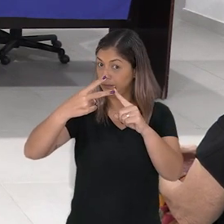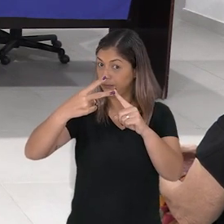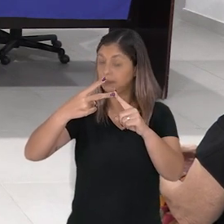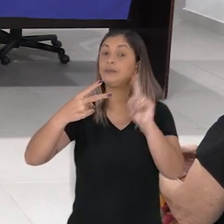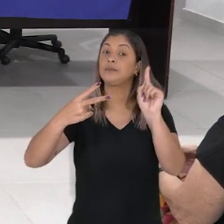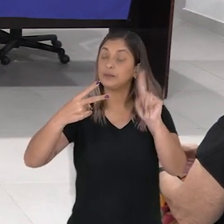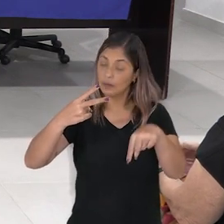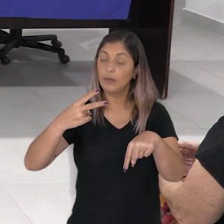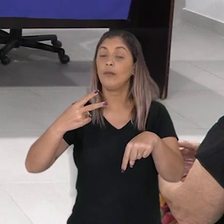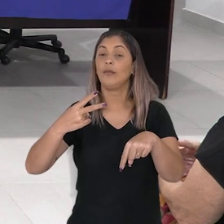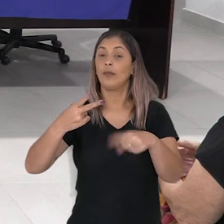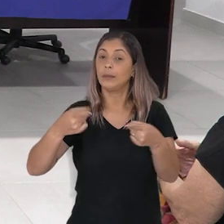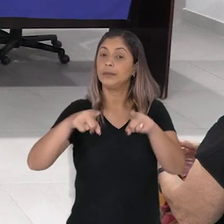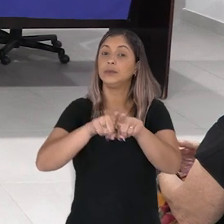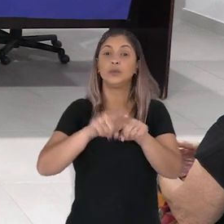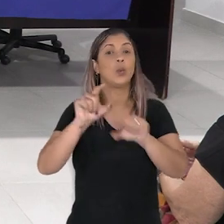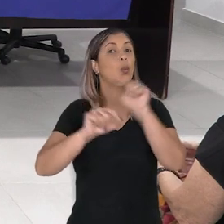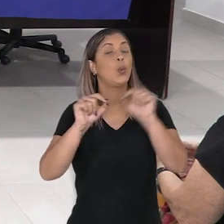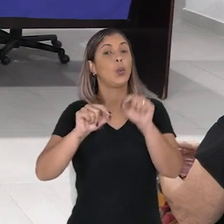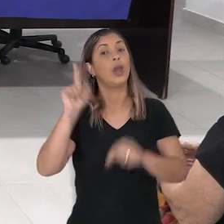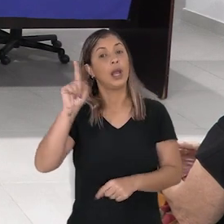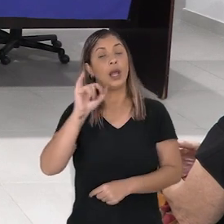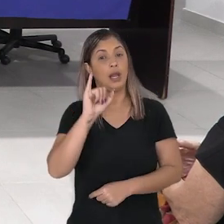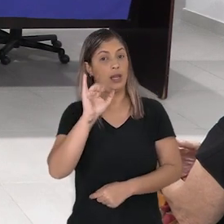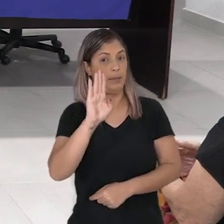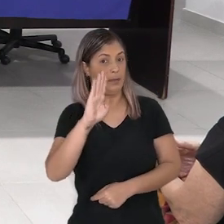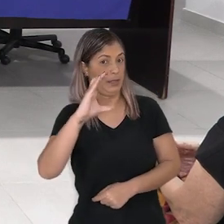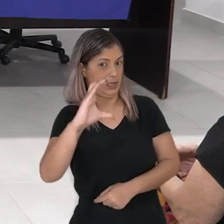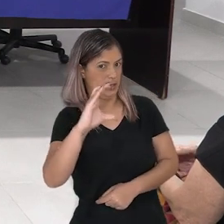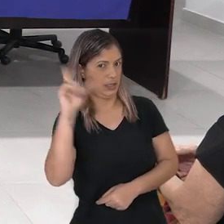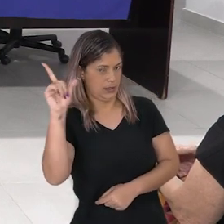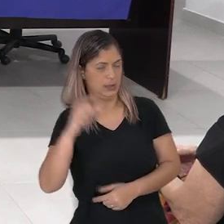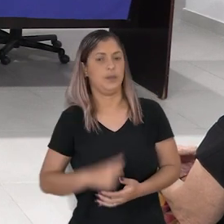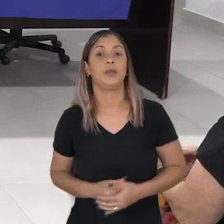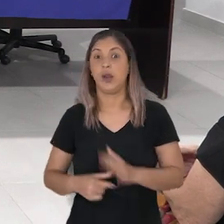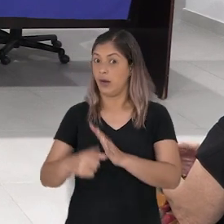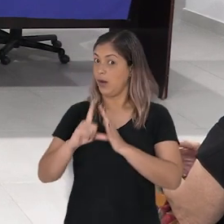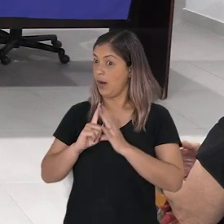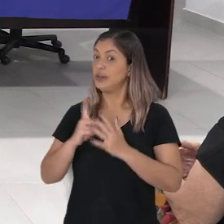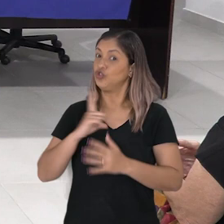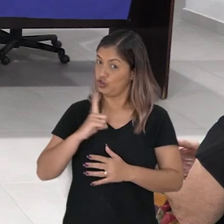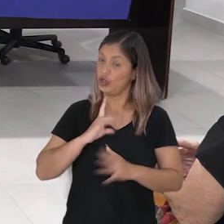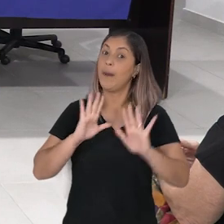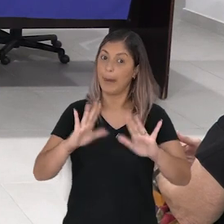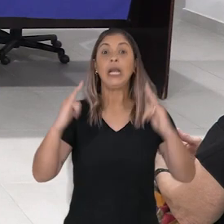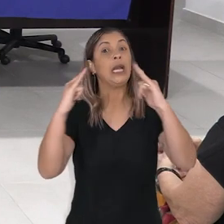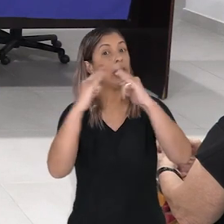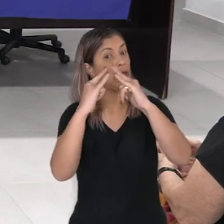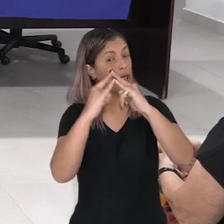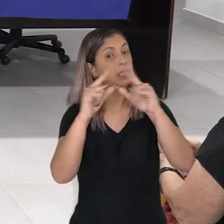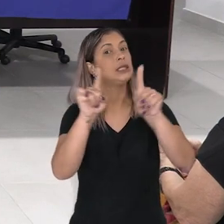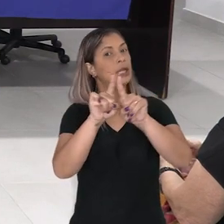estreitando colaborações com o Benjamin Constant, a gente já tinha antes, estamos estreitando mais, com o INES, nós